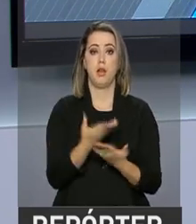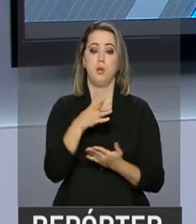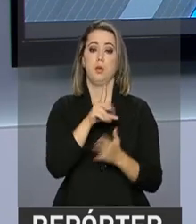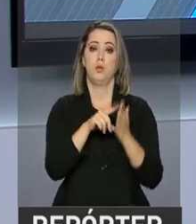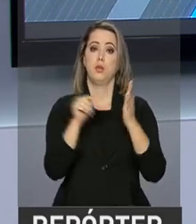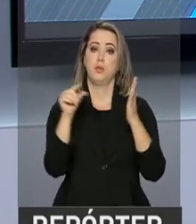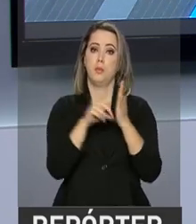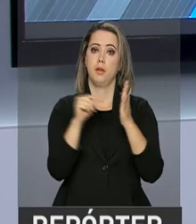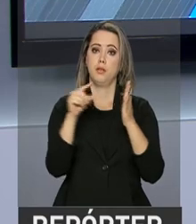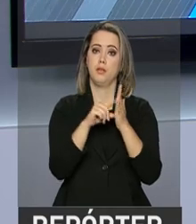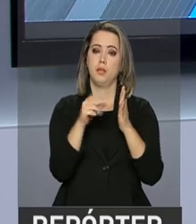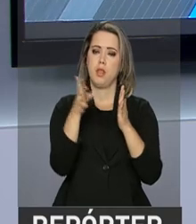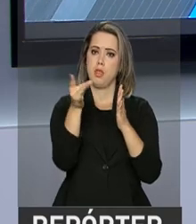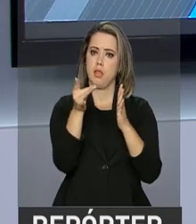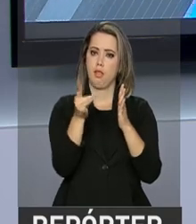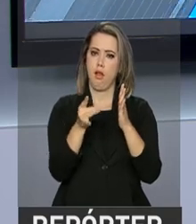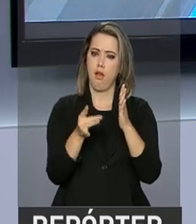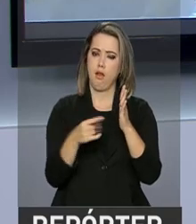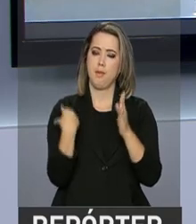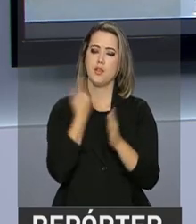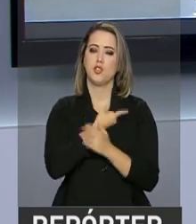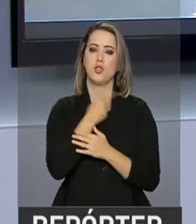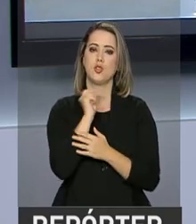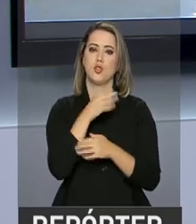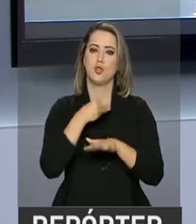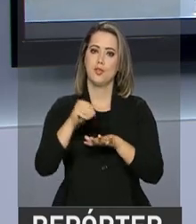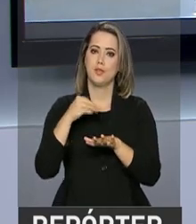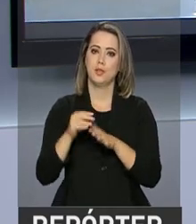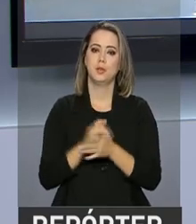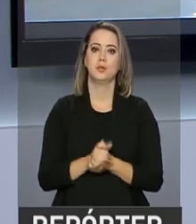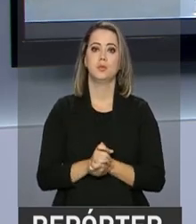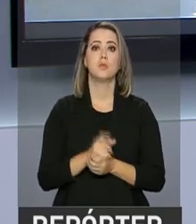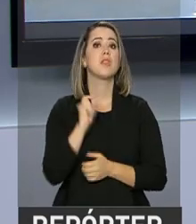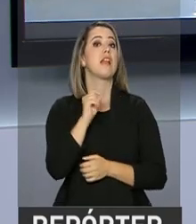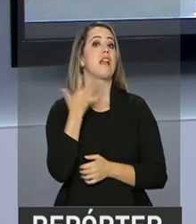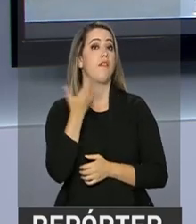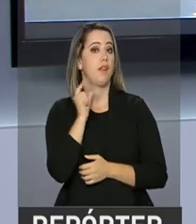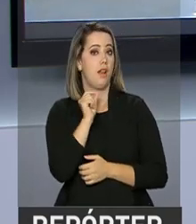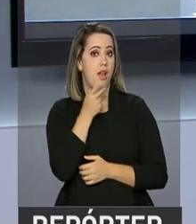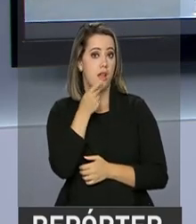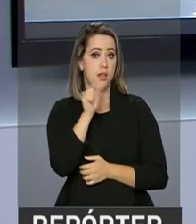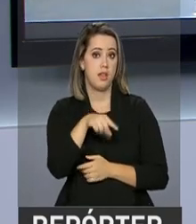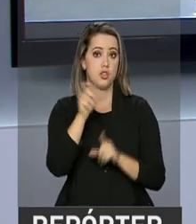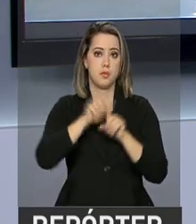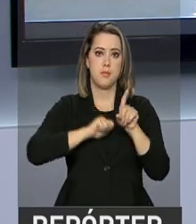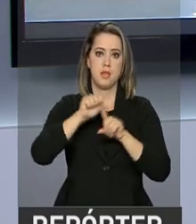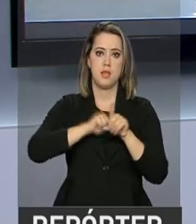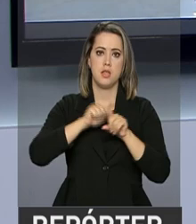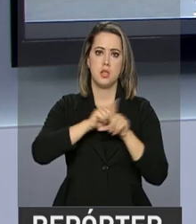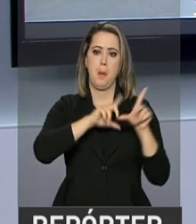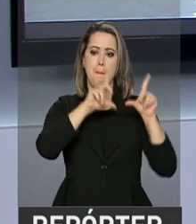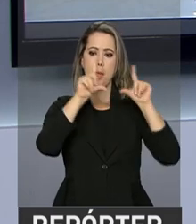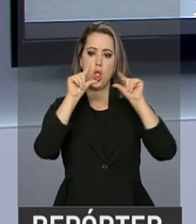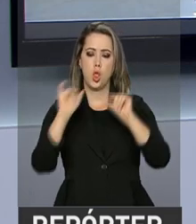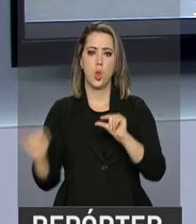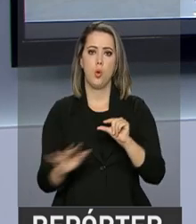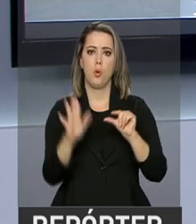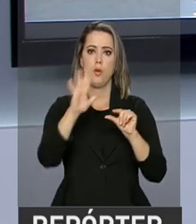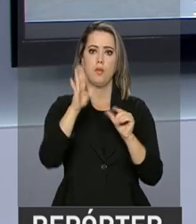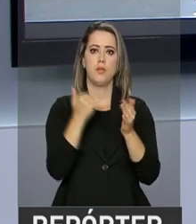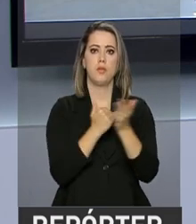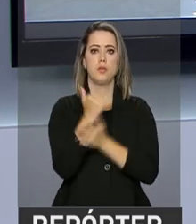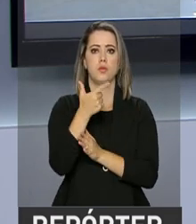no Palácio do Planalto com os detalhes. Quer dizer então, Ney, que este mês pode ser o de menor inflação